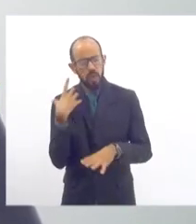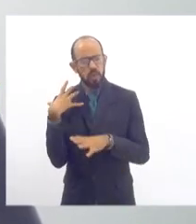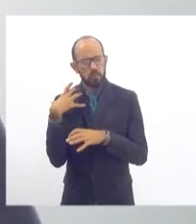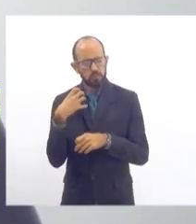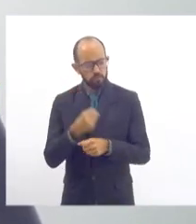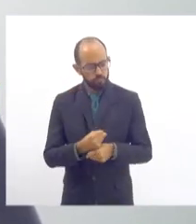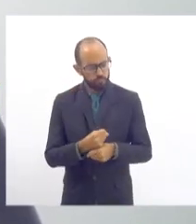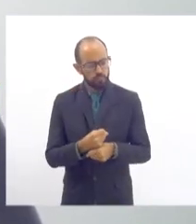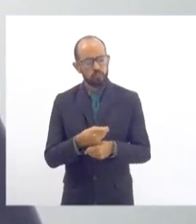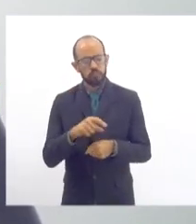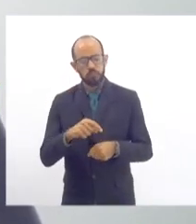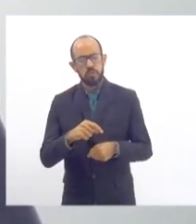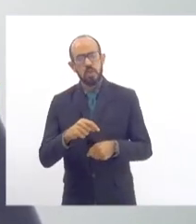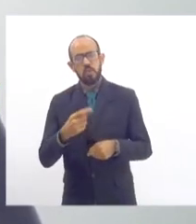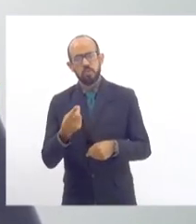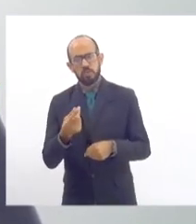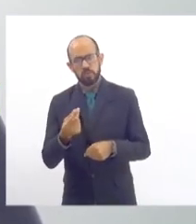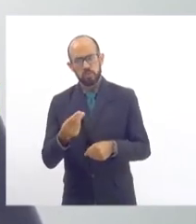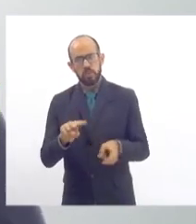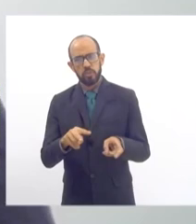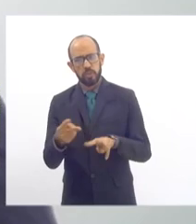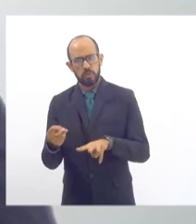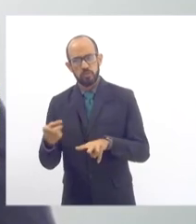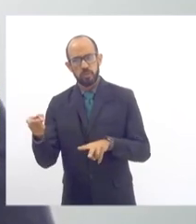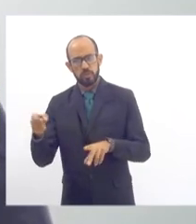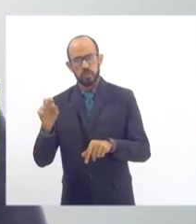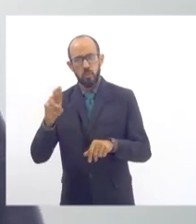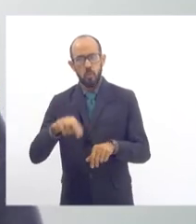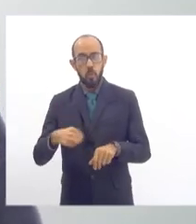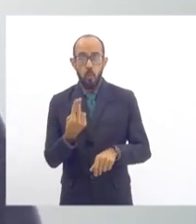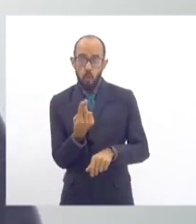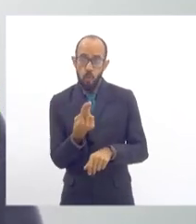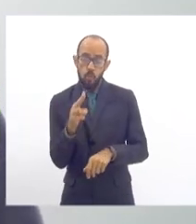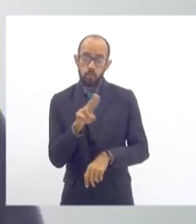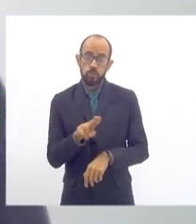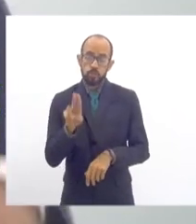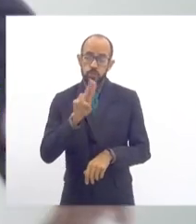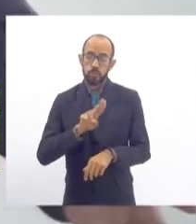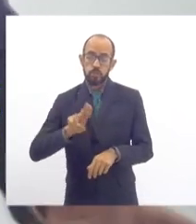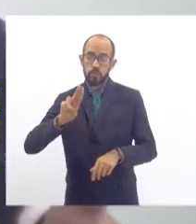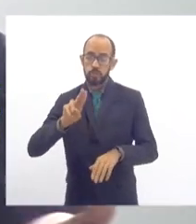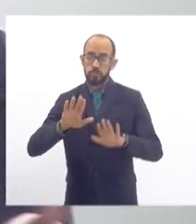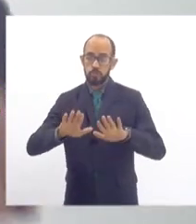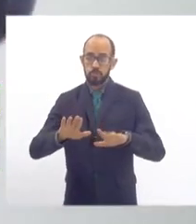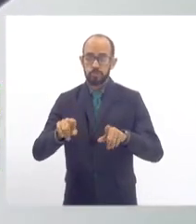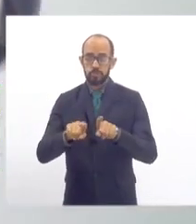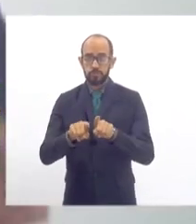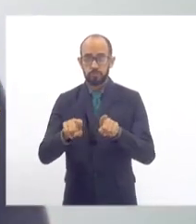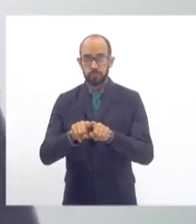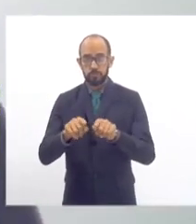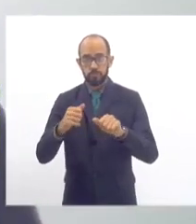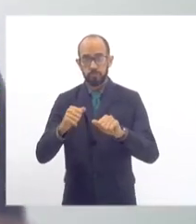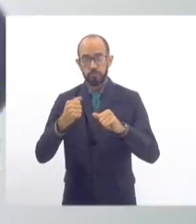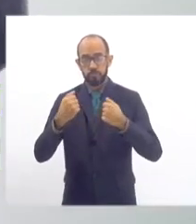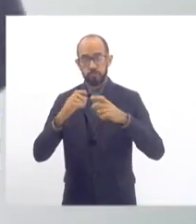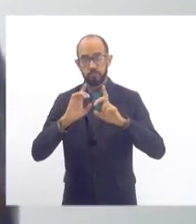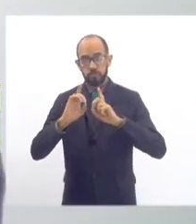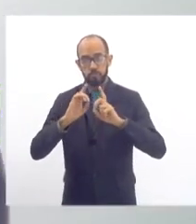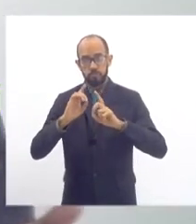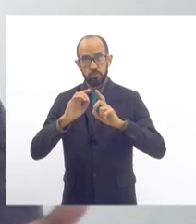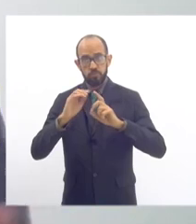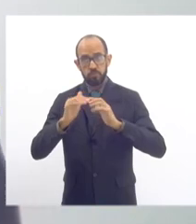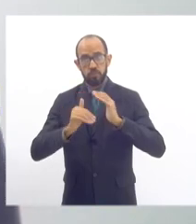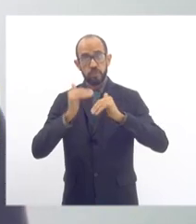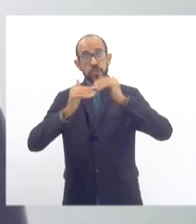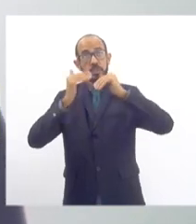a necessidade... ou até mesmo a utilidade disso, mas isso aí a gente vai ter que também discutir de forma mais para cima, não é